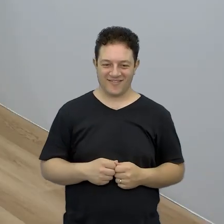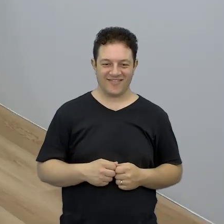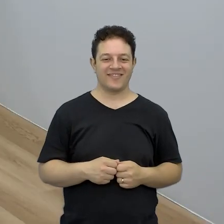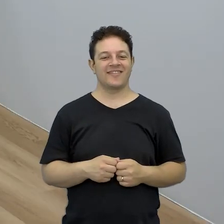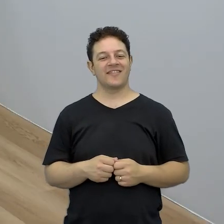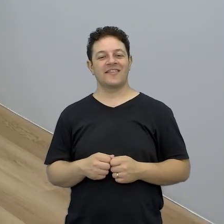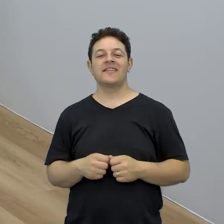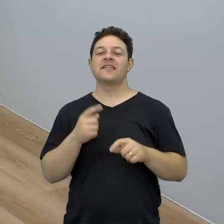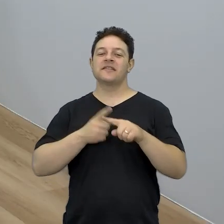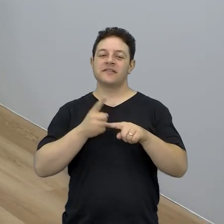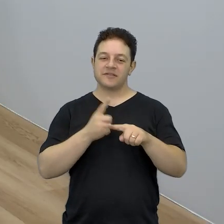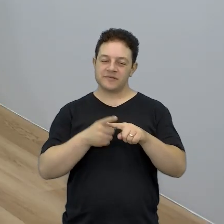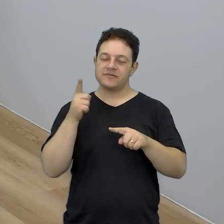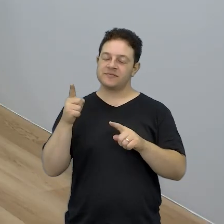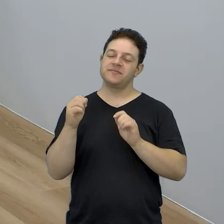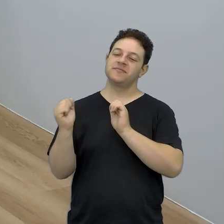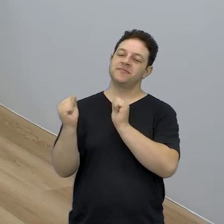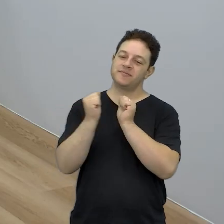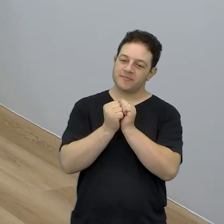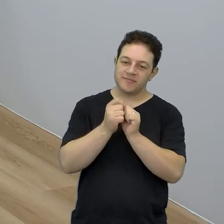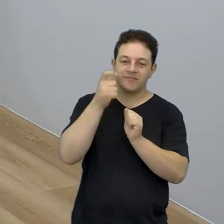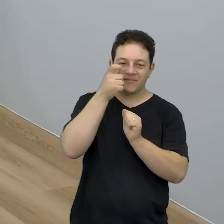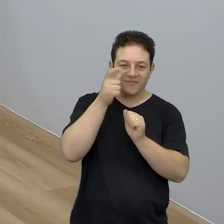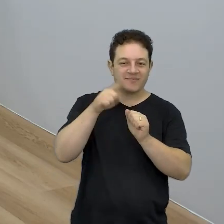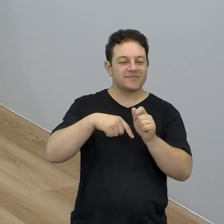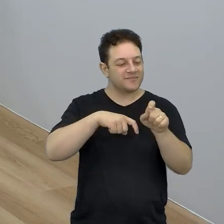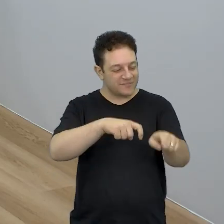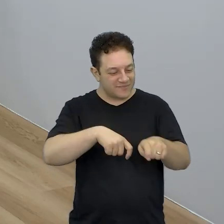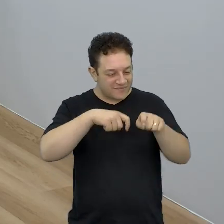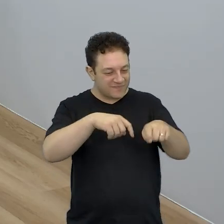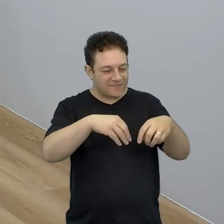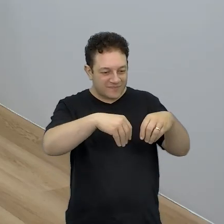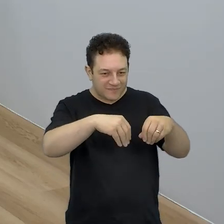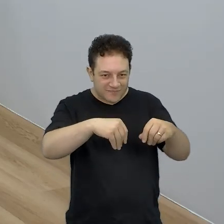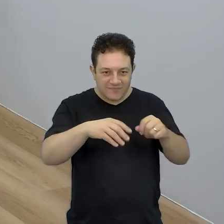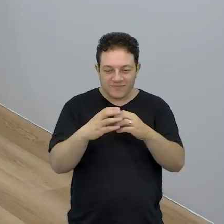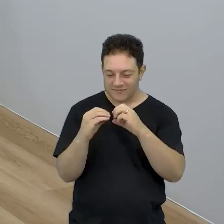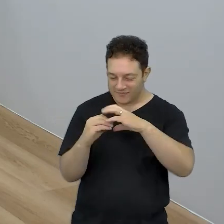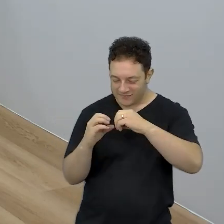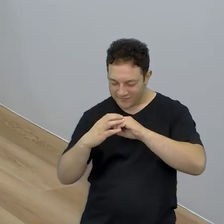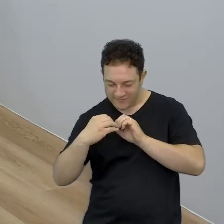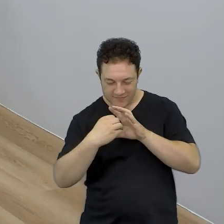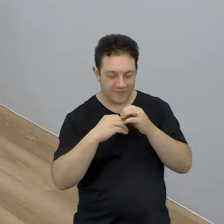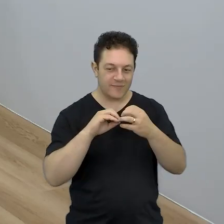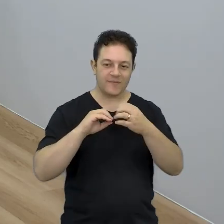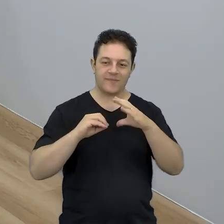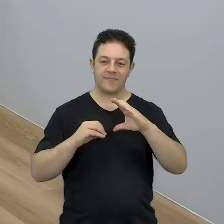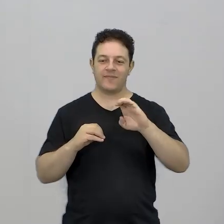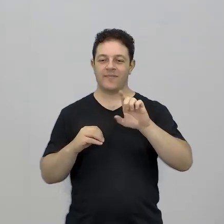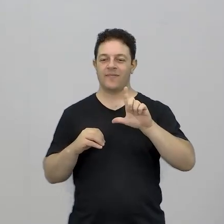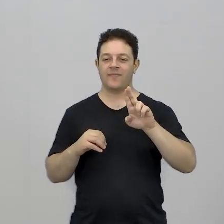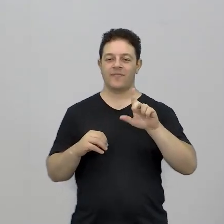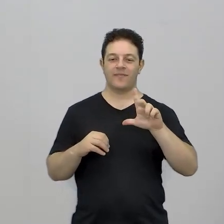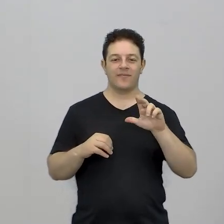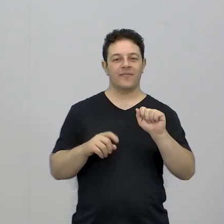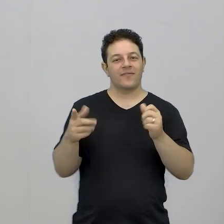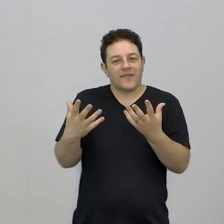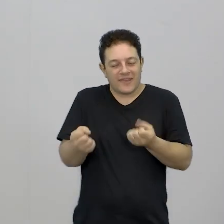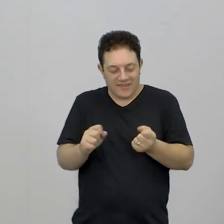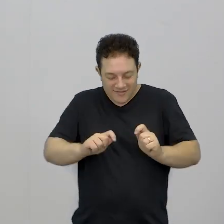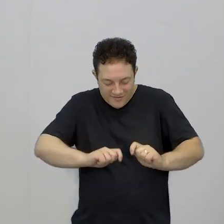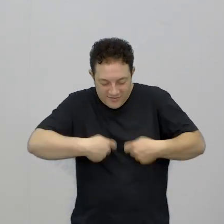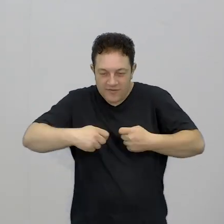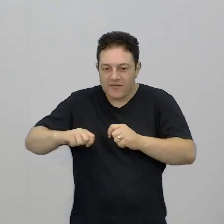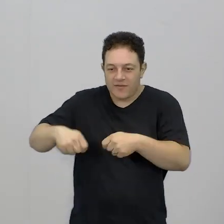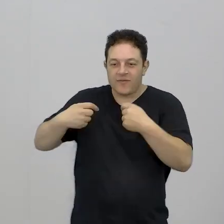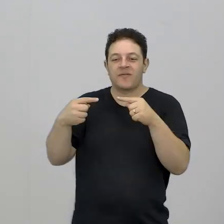né? É que você vem acompanhando, né, do solo, a célula, né? Então você incorporou, né, as questões